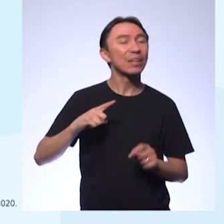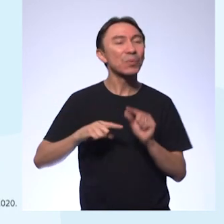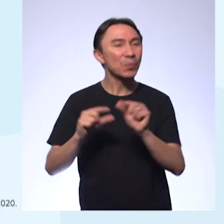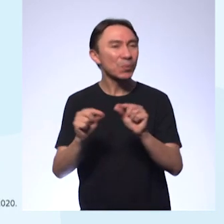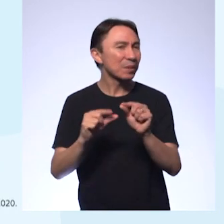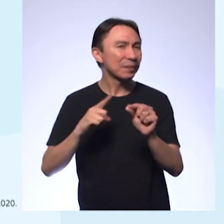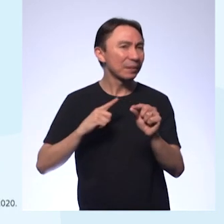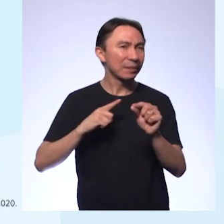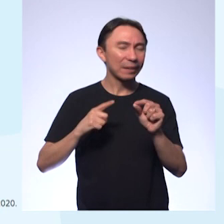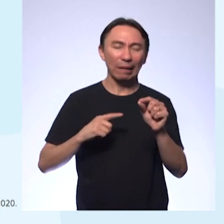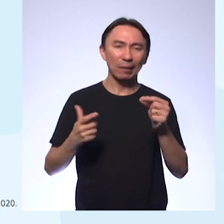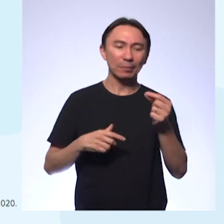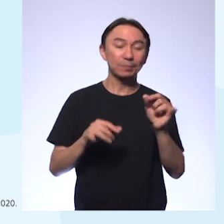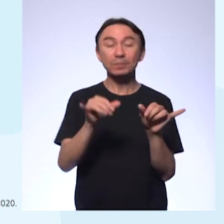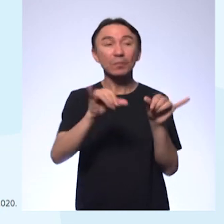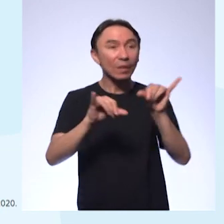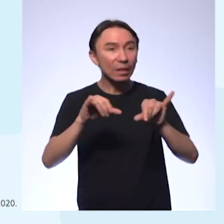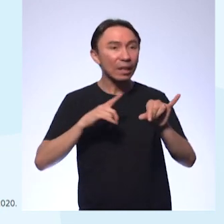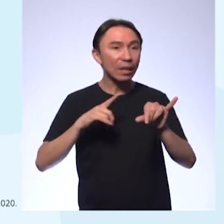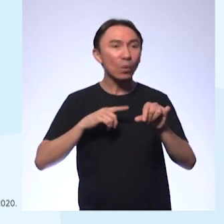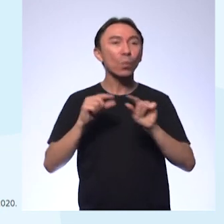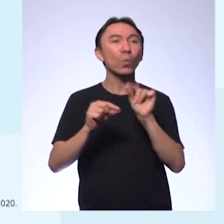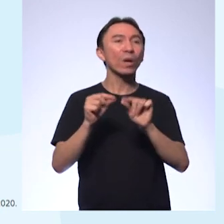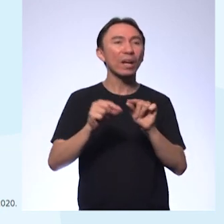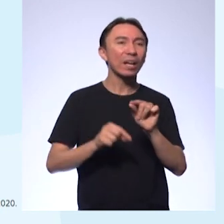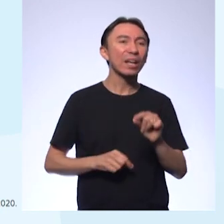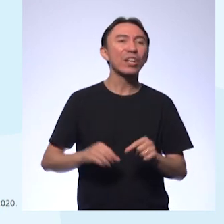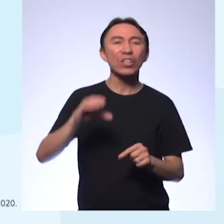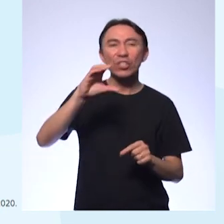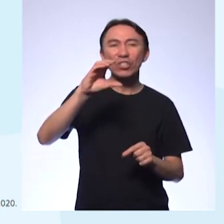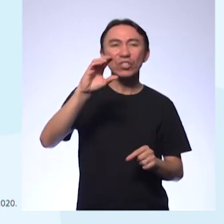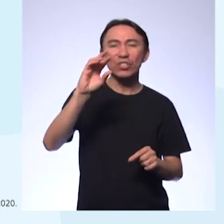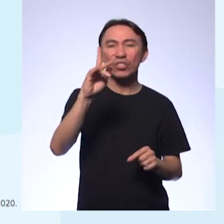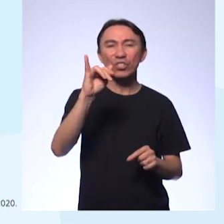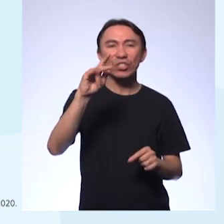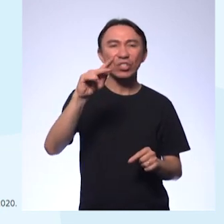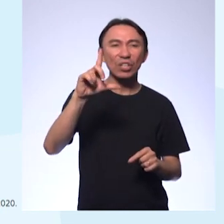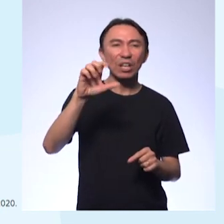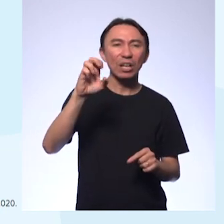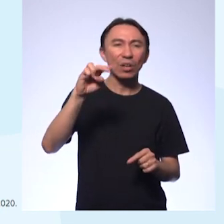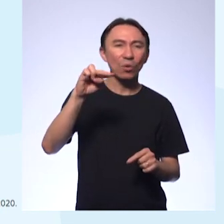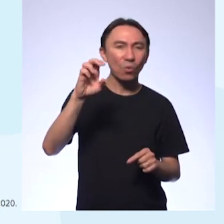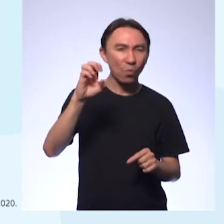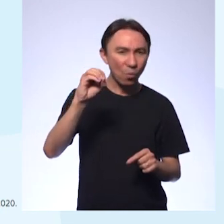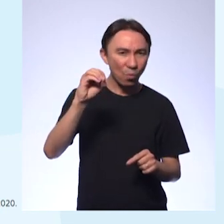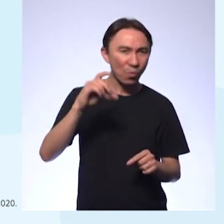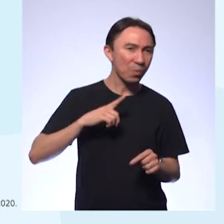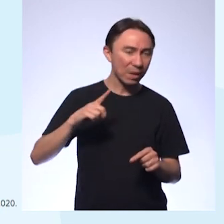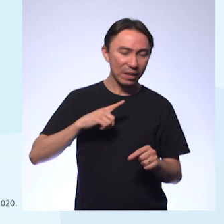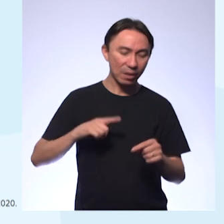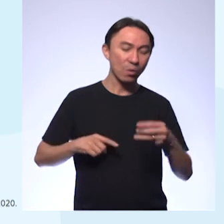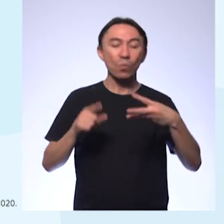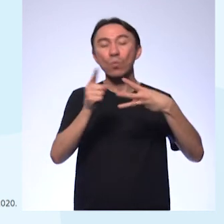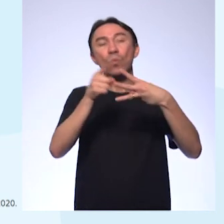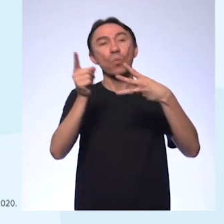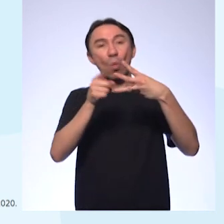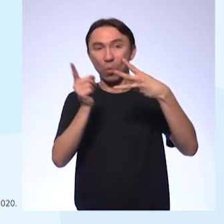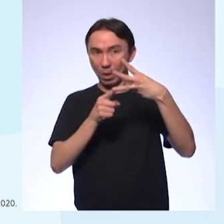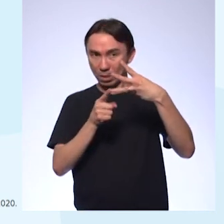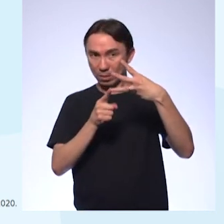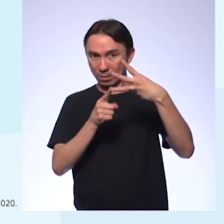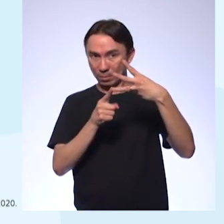tem lá o xileno. E o xileno ele tem 3 possíveis estruturas. A gente tem o